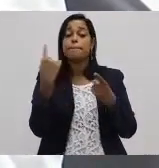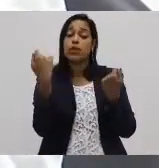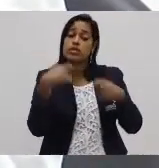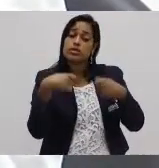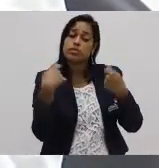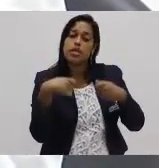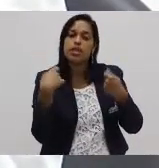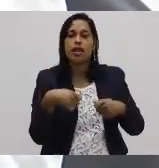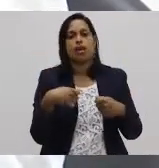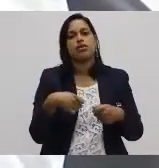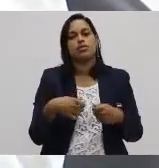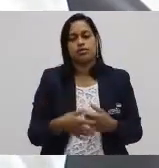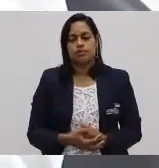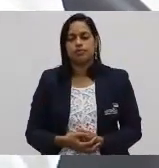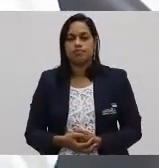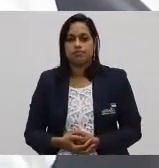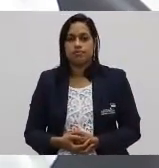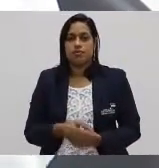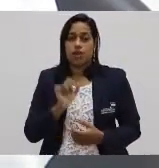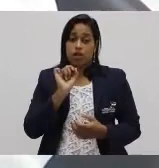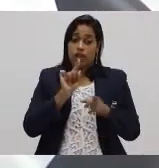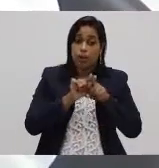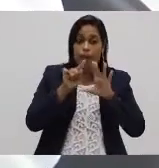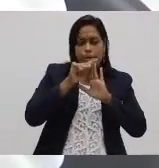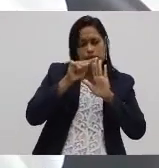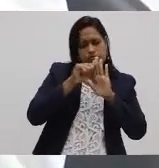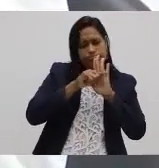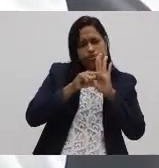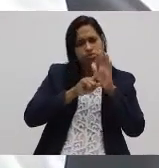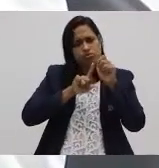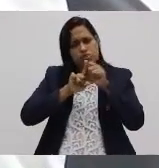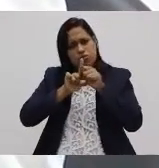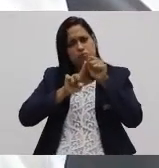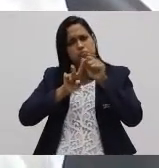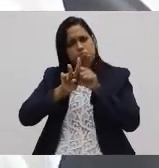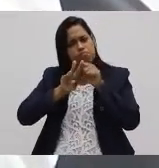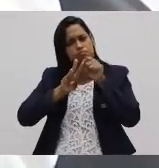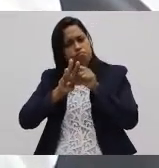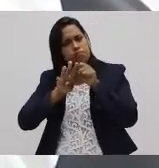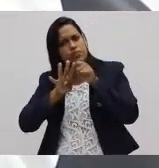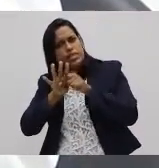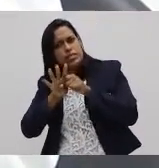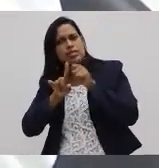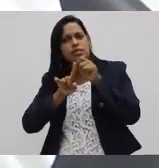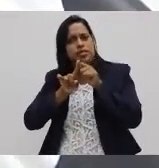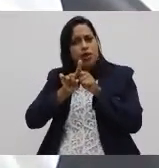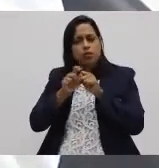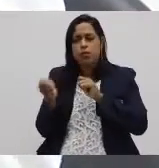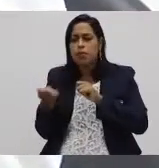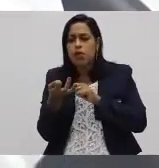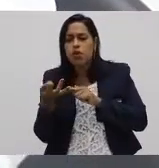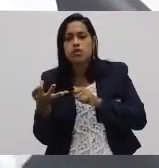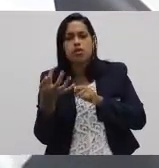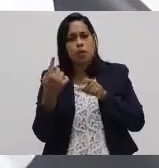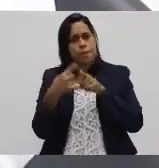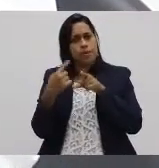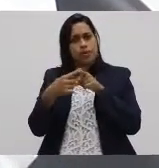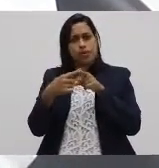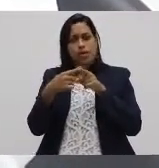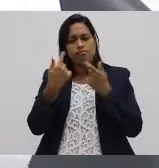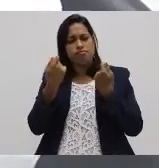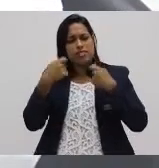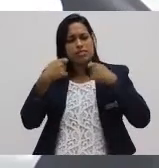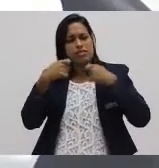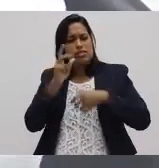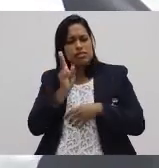produtivo. O planejamento mensal da produção resulta em um programa mestre de produção, olha lá aquele nome que nós falamos no